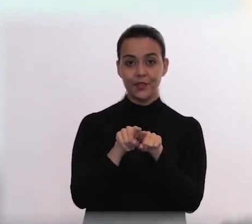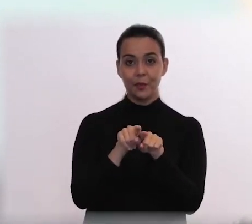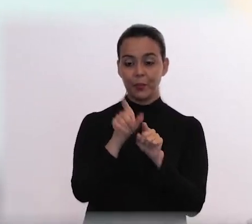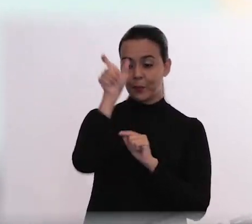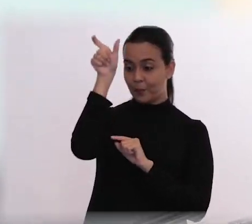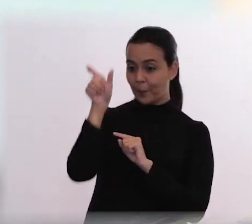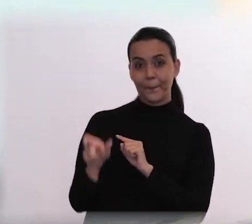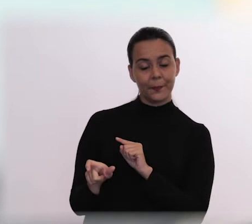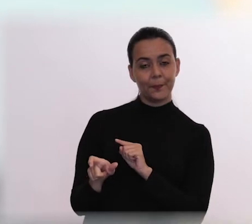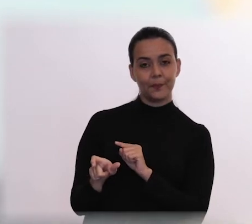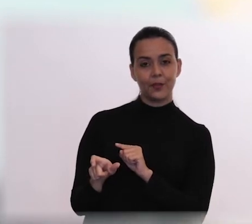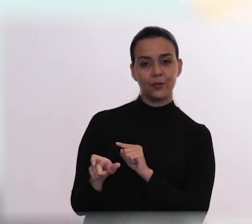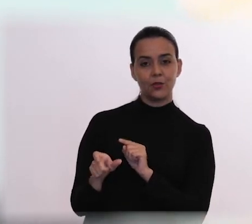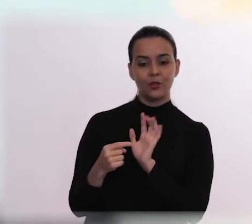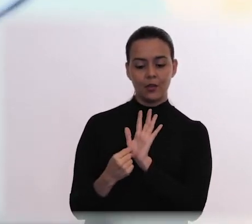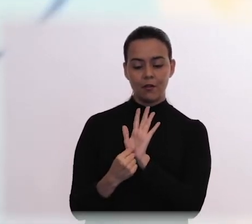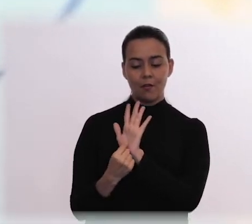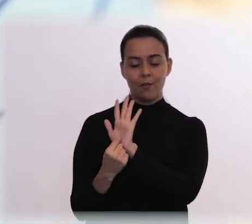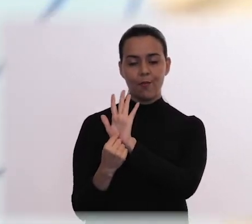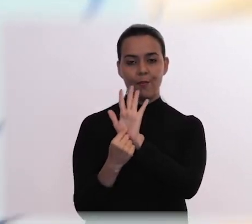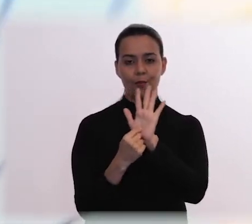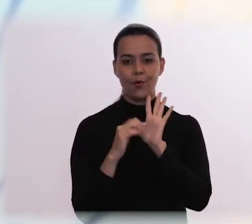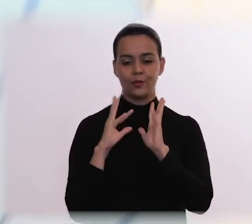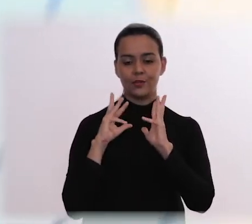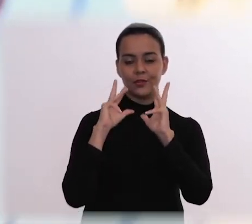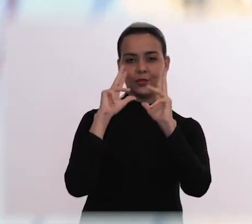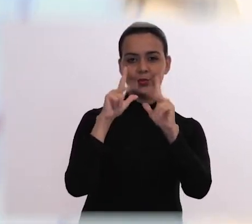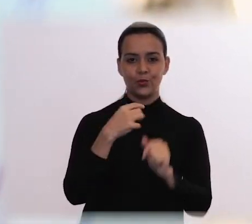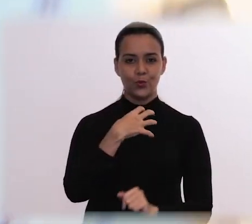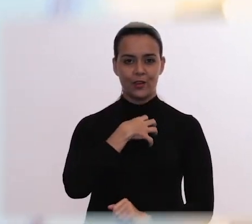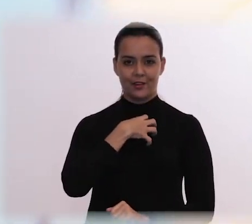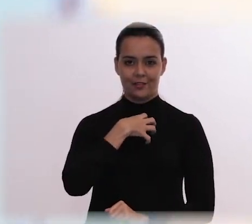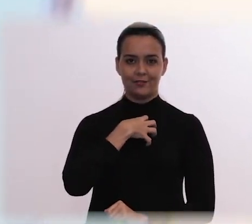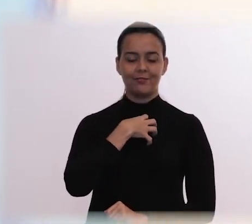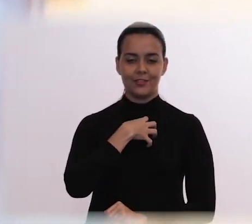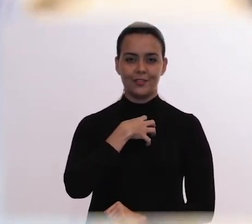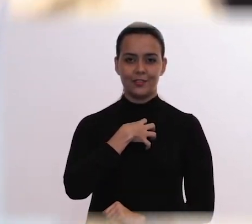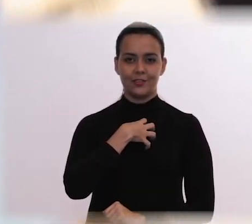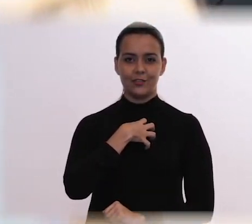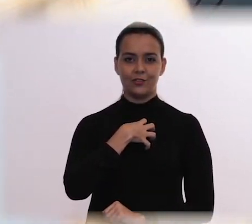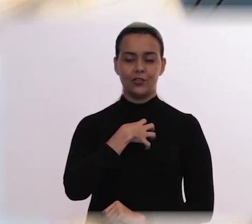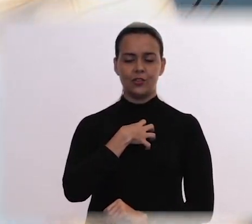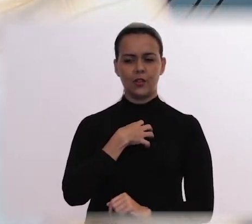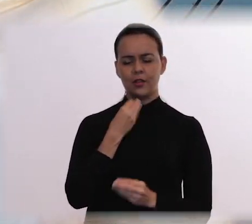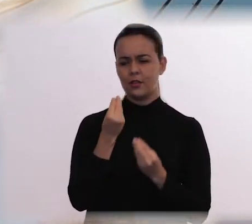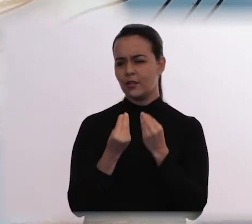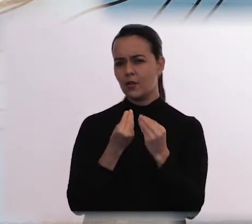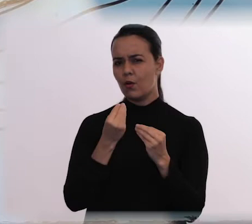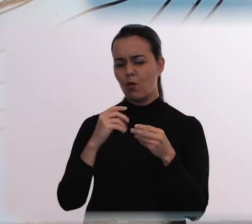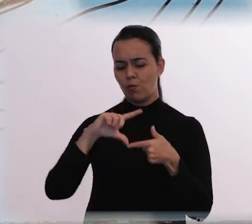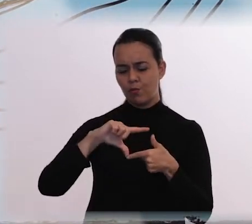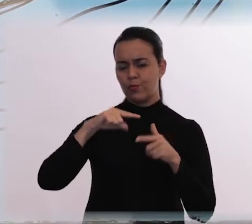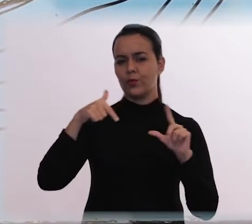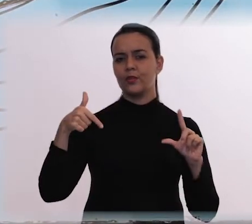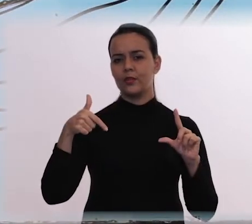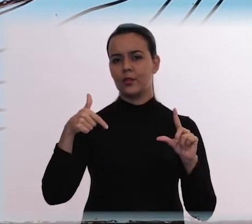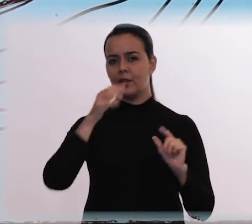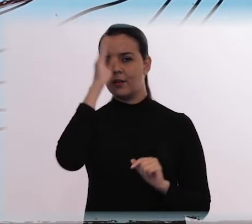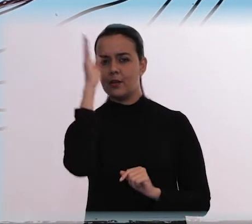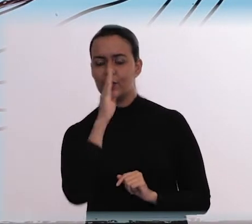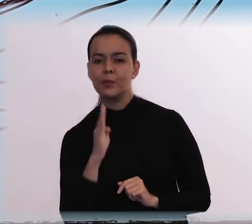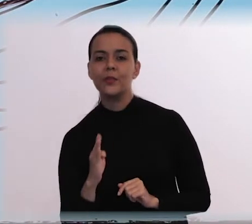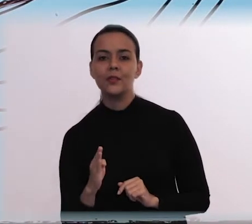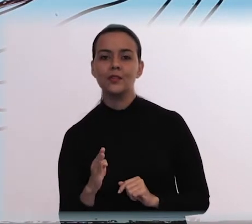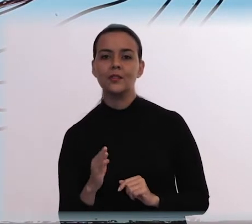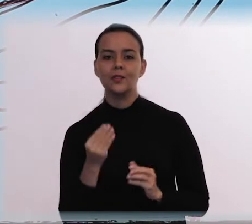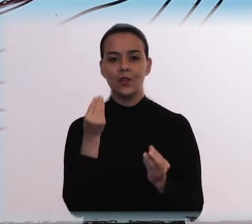faz uma apreensão enviesada do Brasil e da modernização brasileira. E, portanto, ele exprime a afirmação